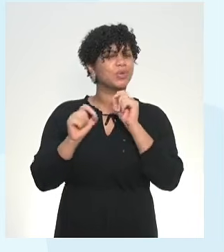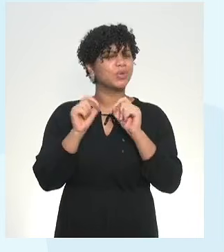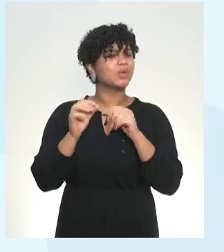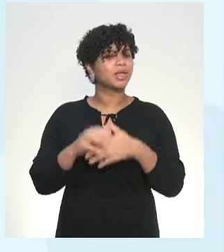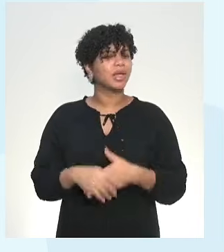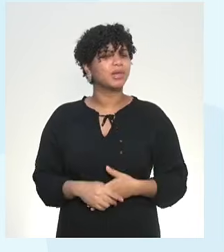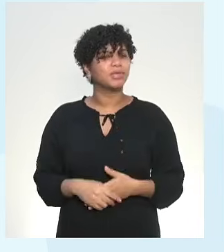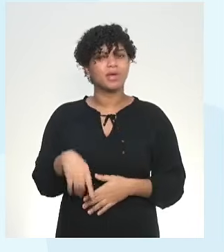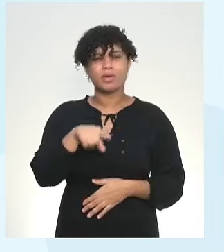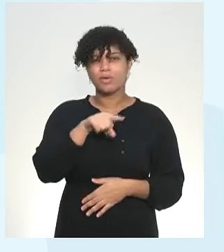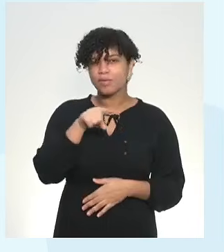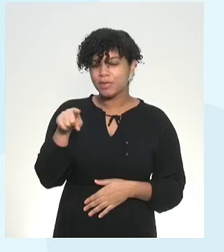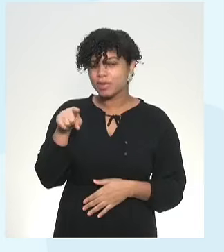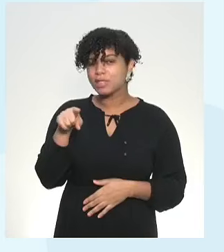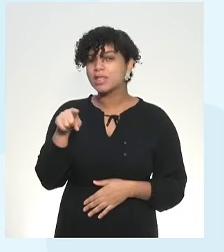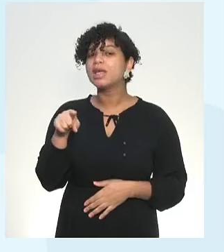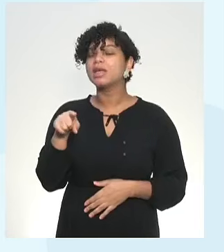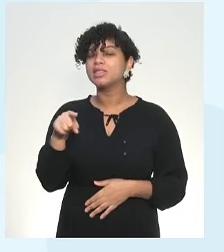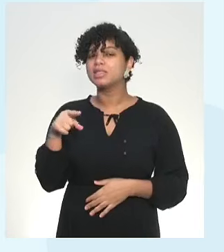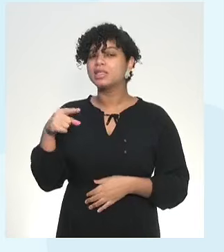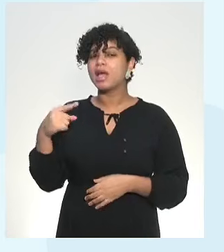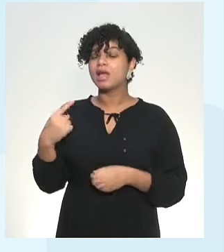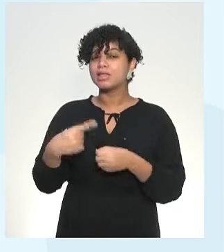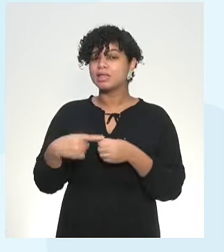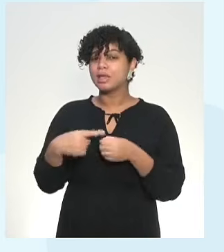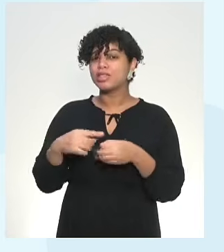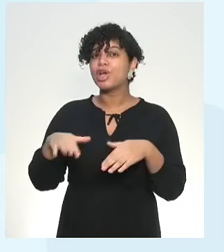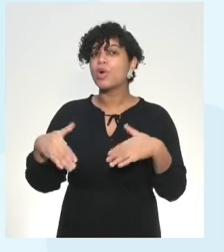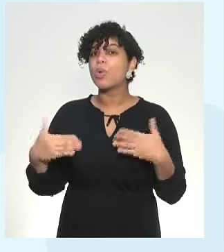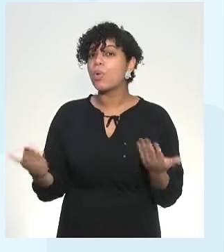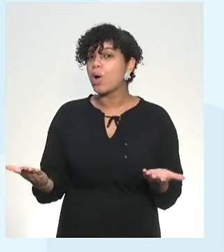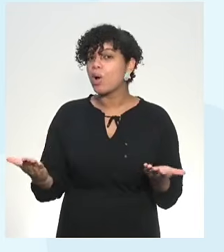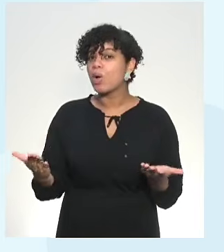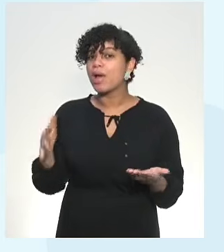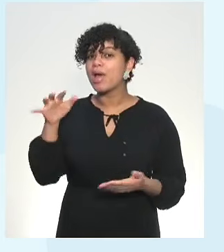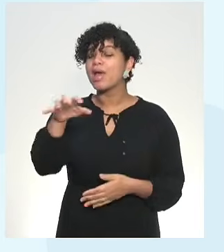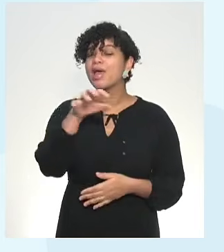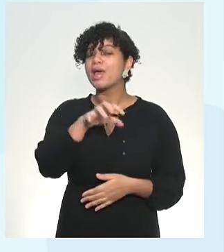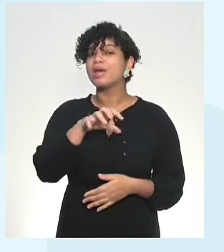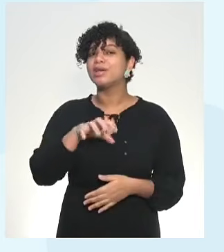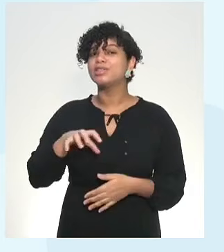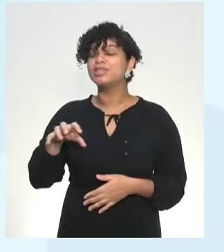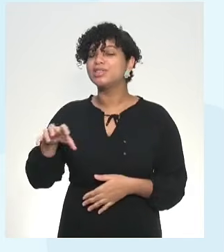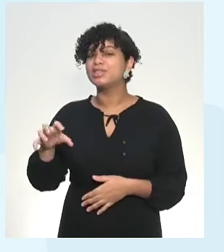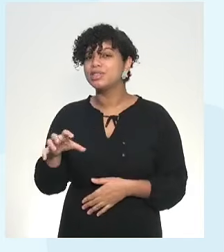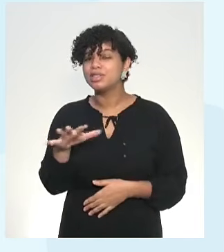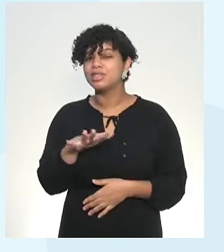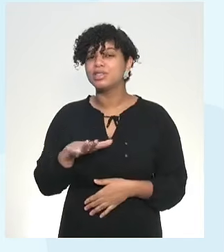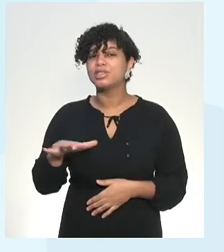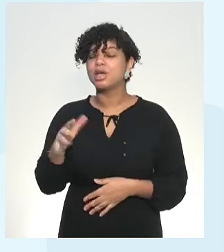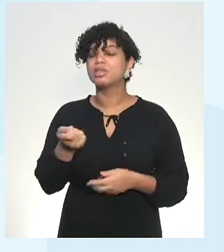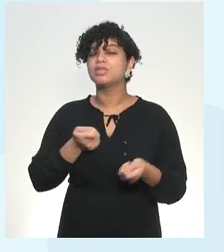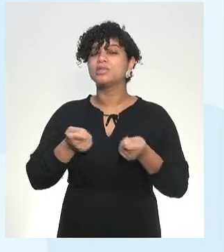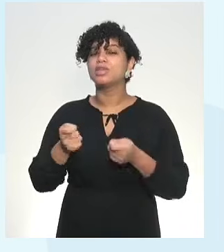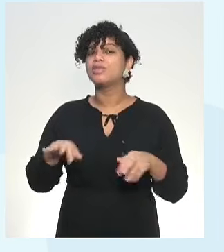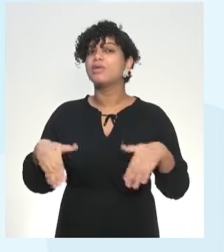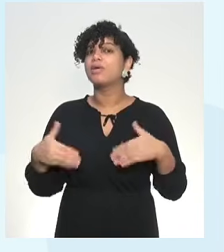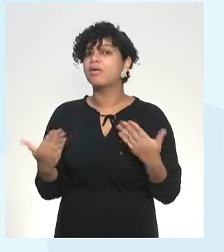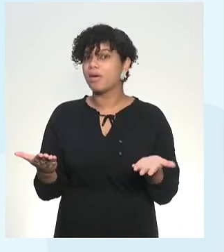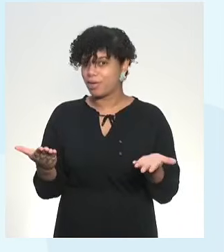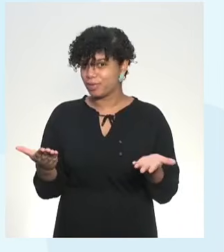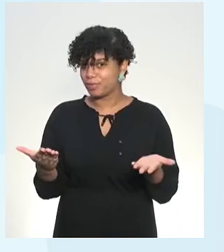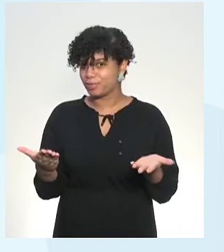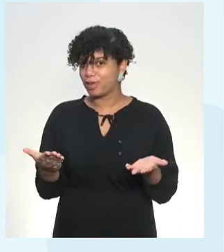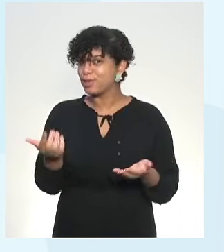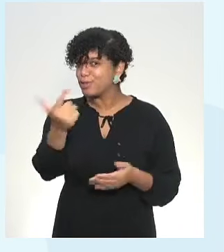qual cidade você mora? Em qual região administrativa ela está localizada?